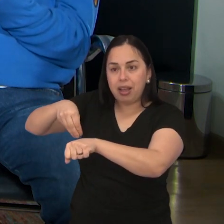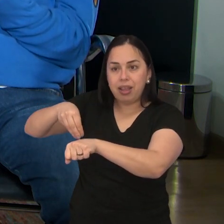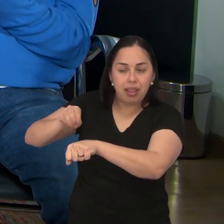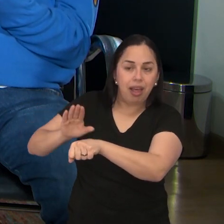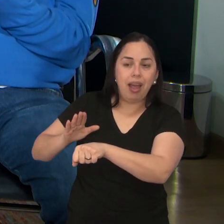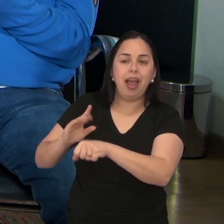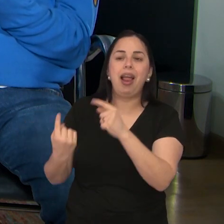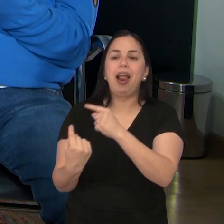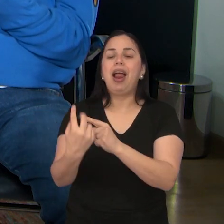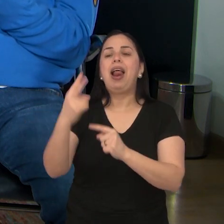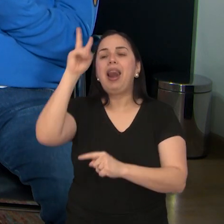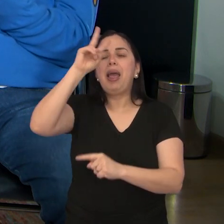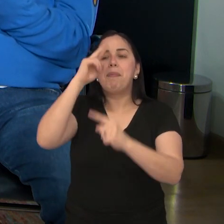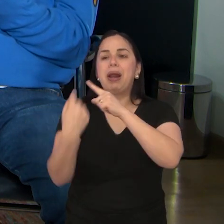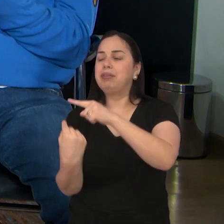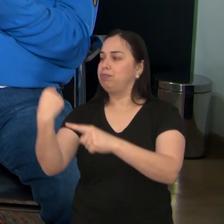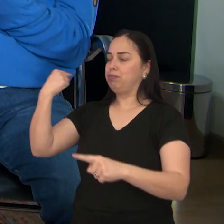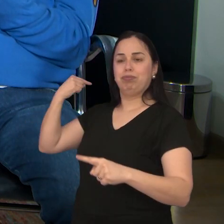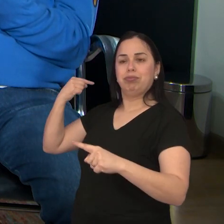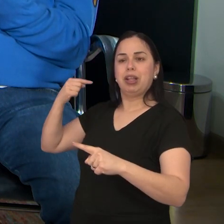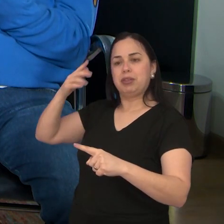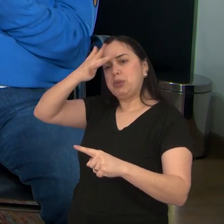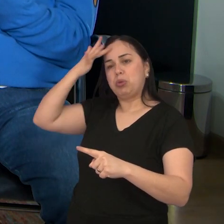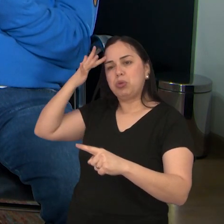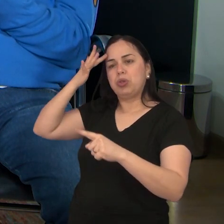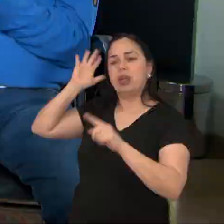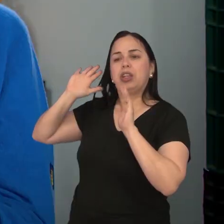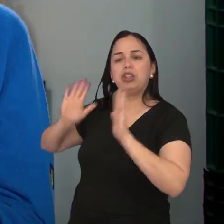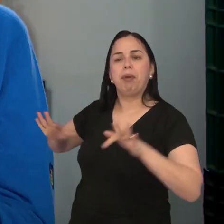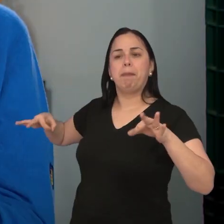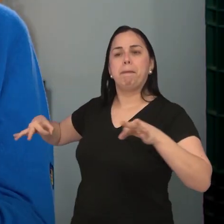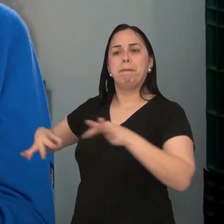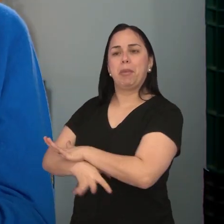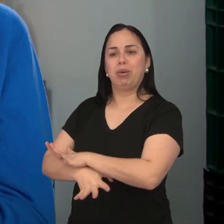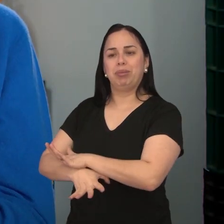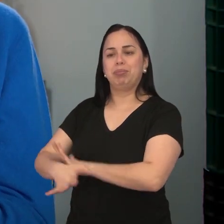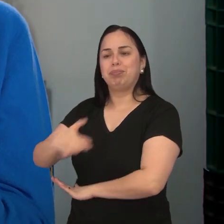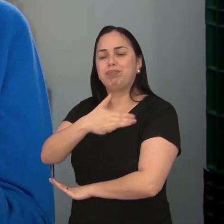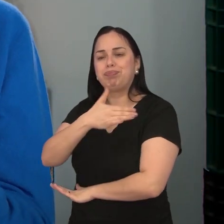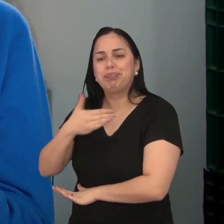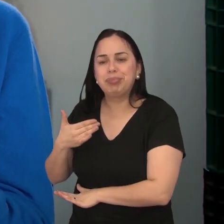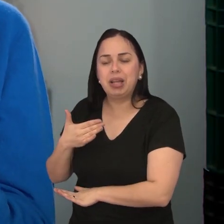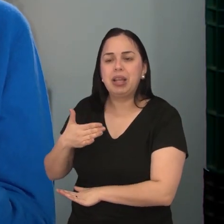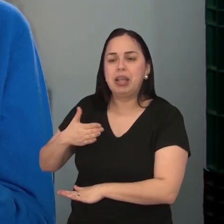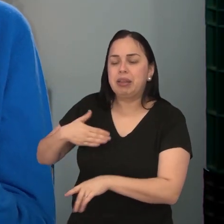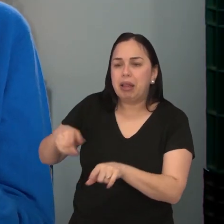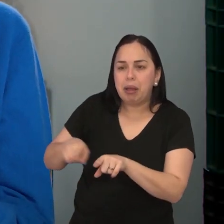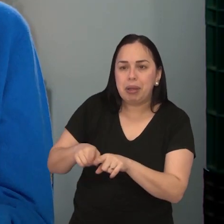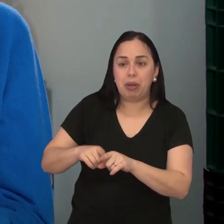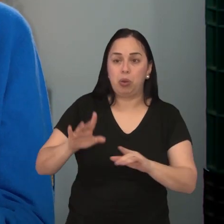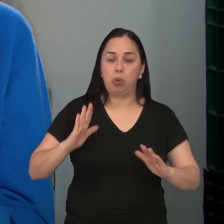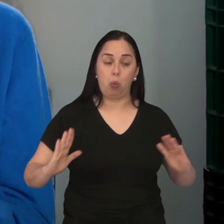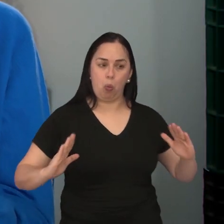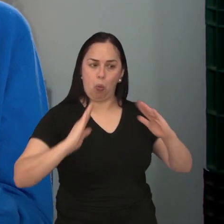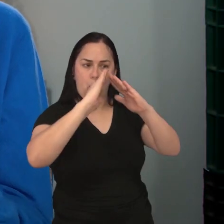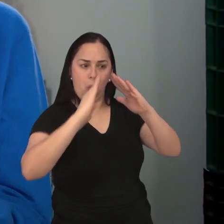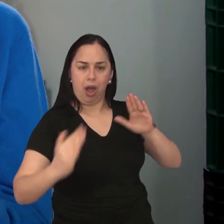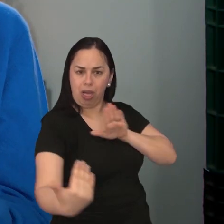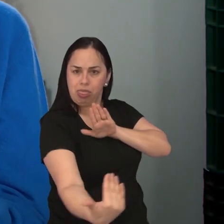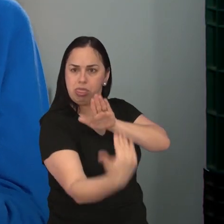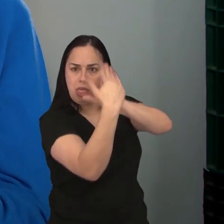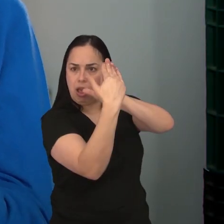dar voz àqueles que não tiveram oportunidade. Nada disso, nada de pirâmide,